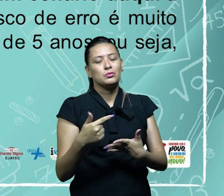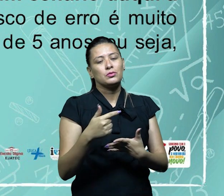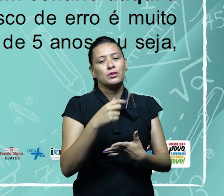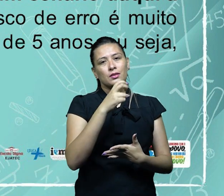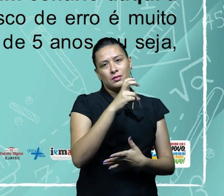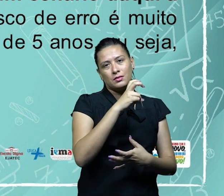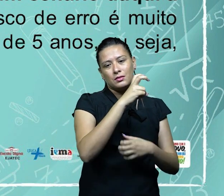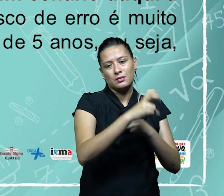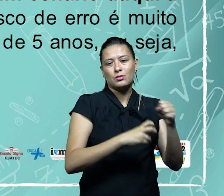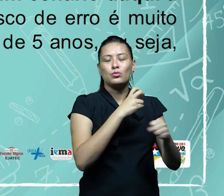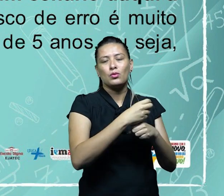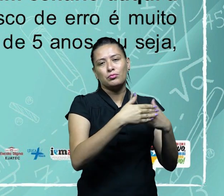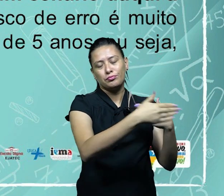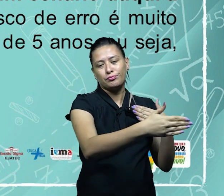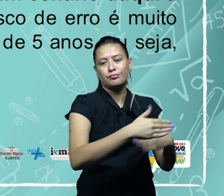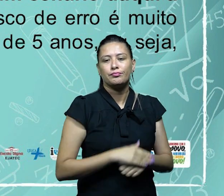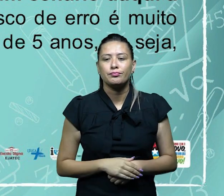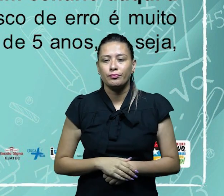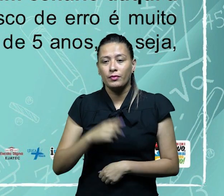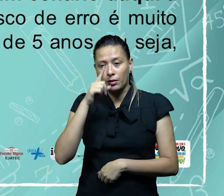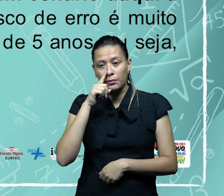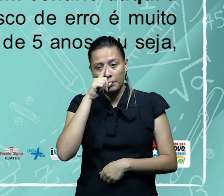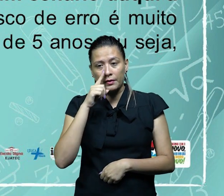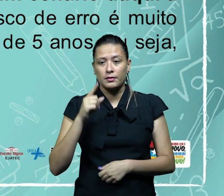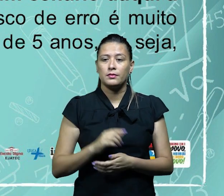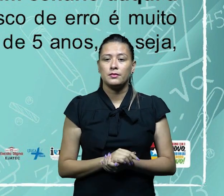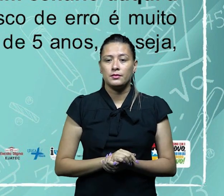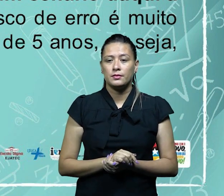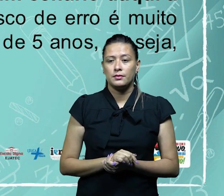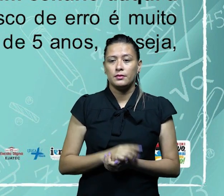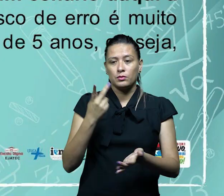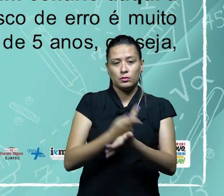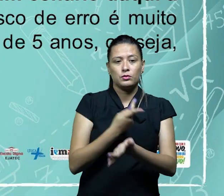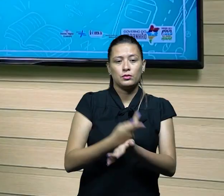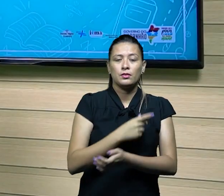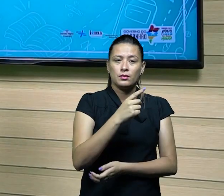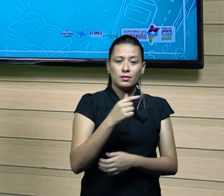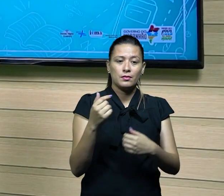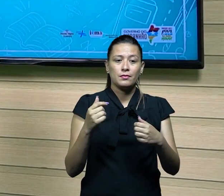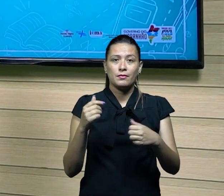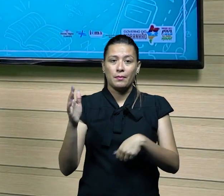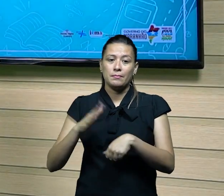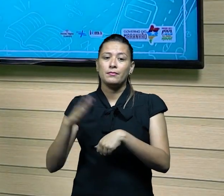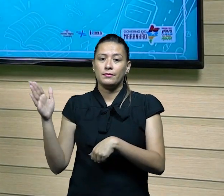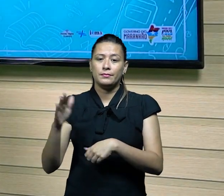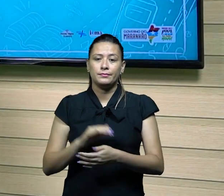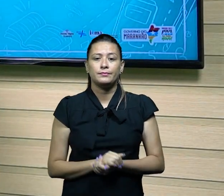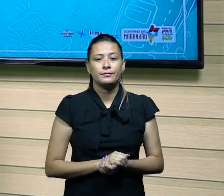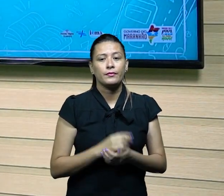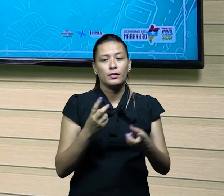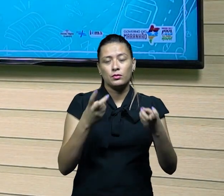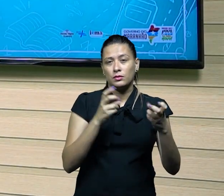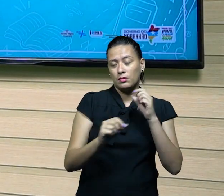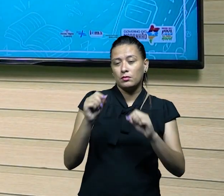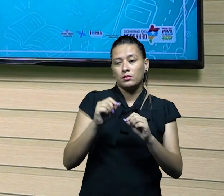vamos considerar que ela fez um investimento de 2021 até o ano de 2026. Então nós vamos analisar esse investimento da Júlia